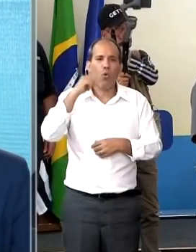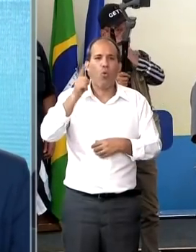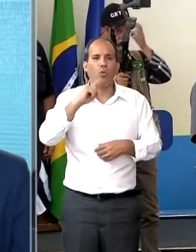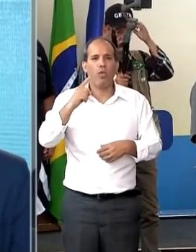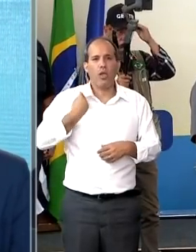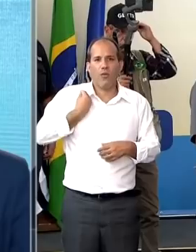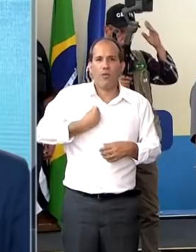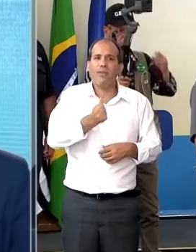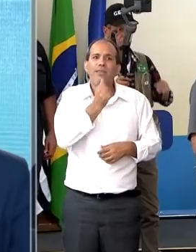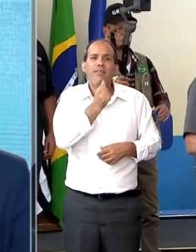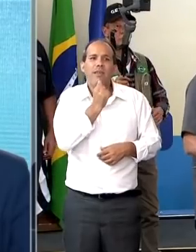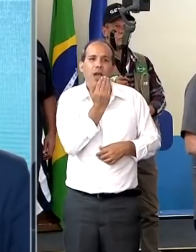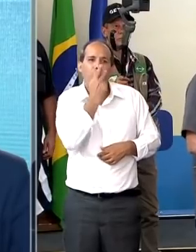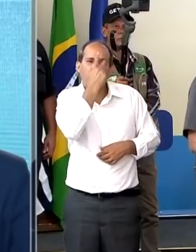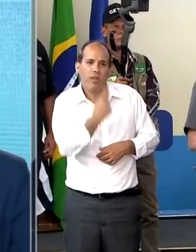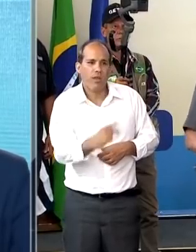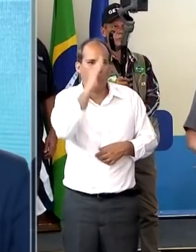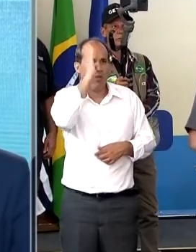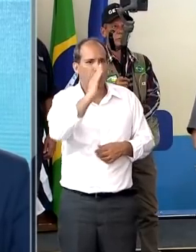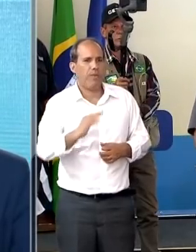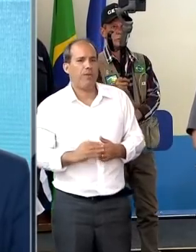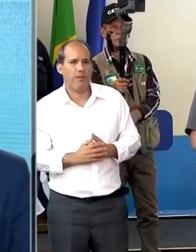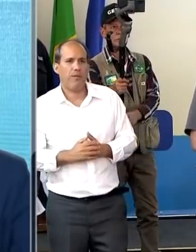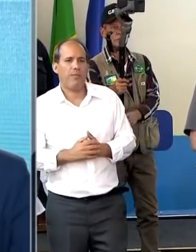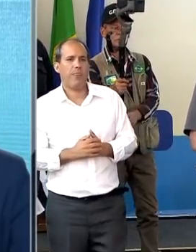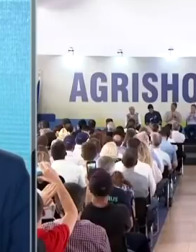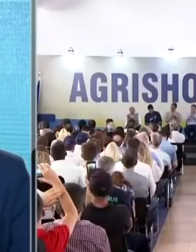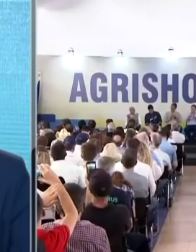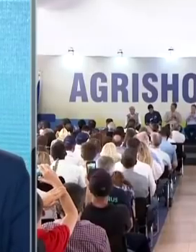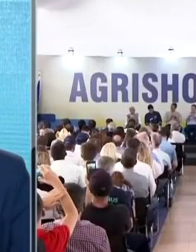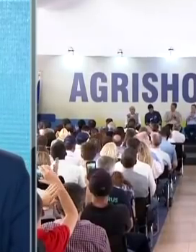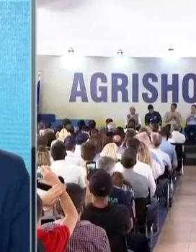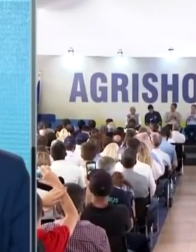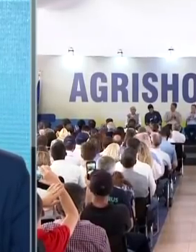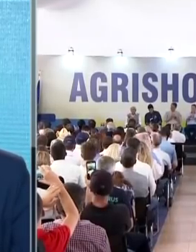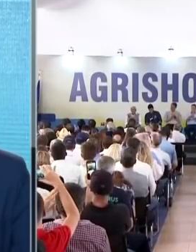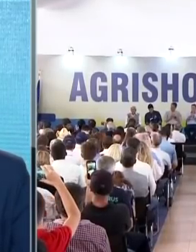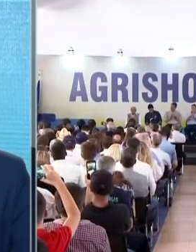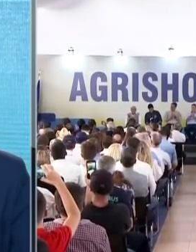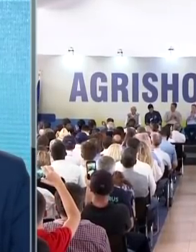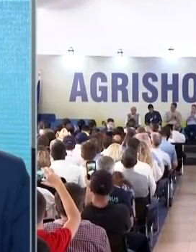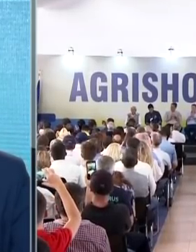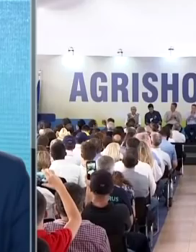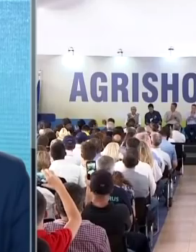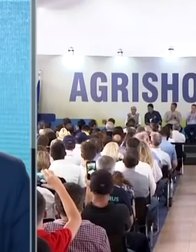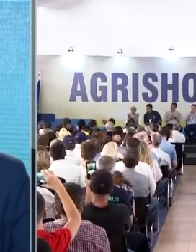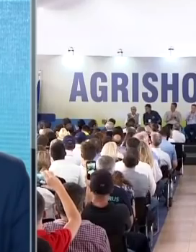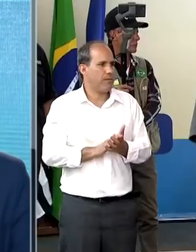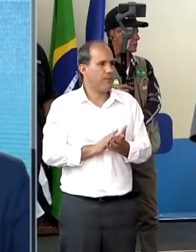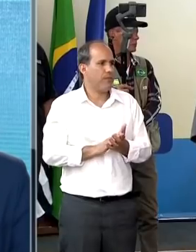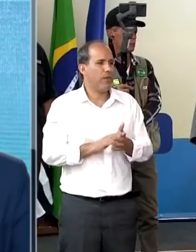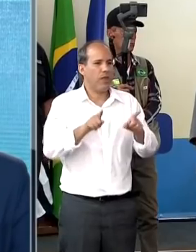que essa instituição hoje no Brasil representada pelos ministros está isolada politicamente portal de polos colegas